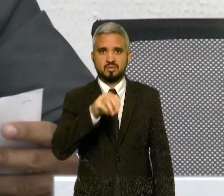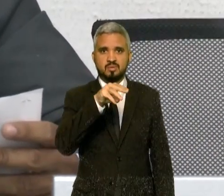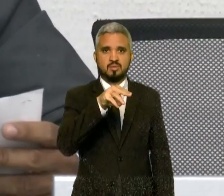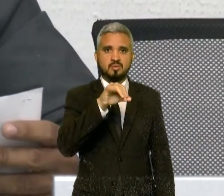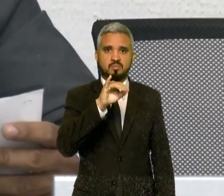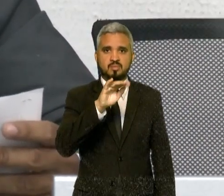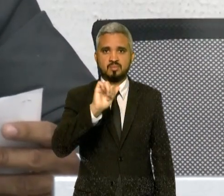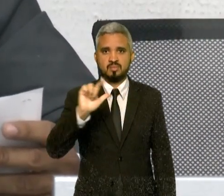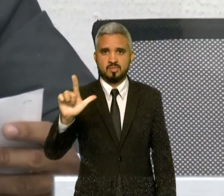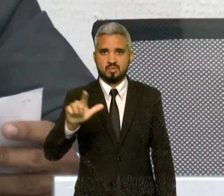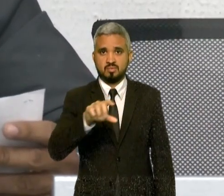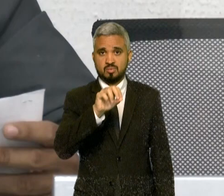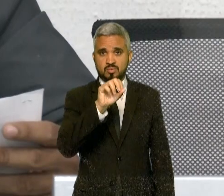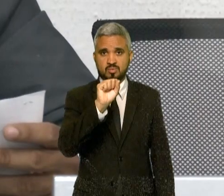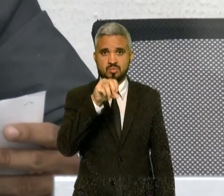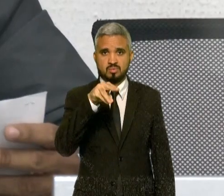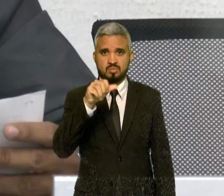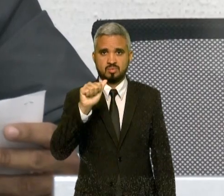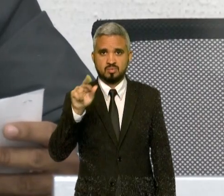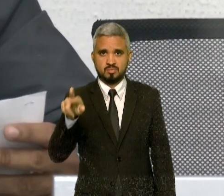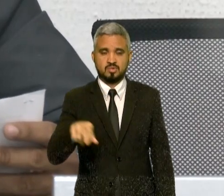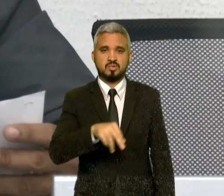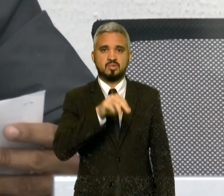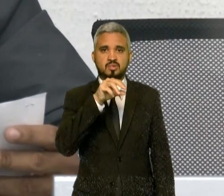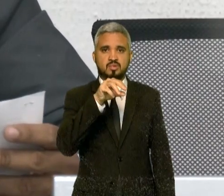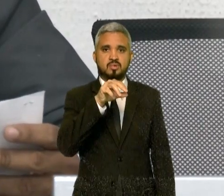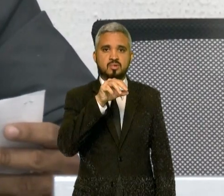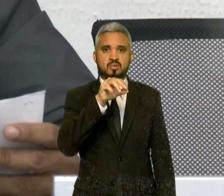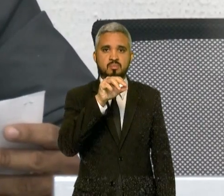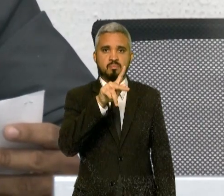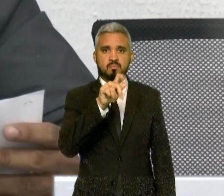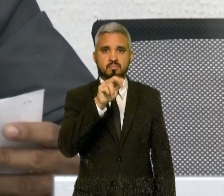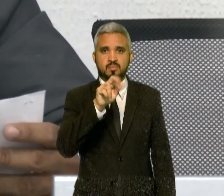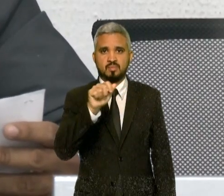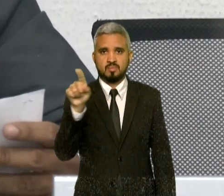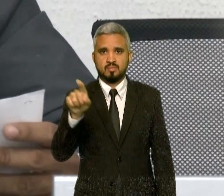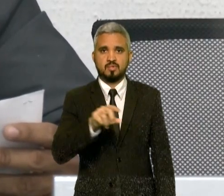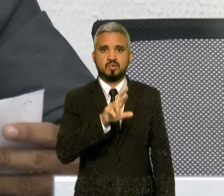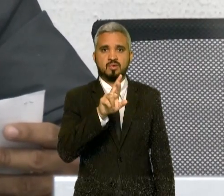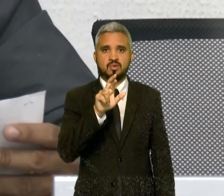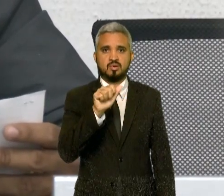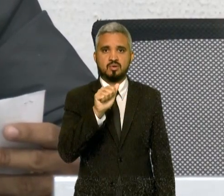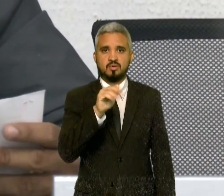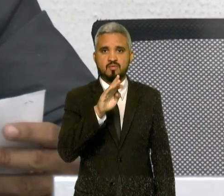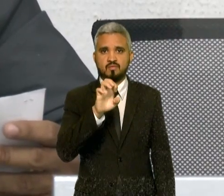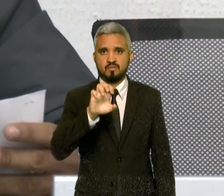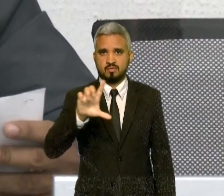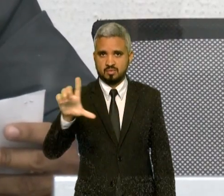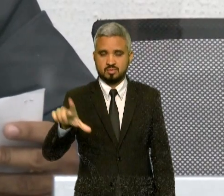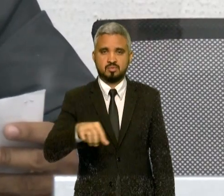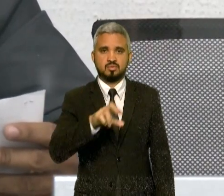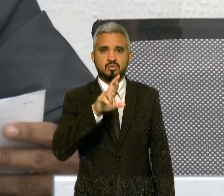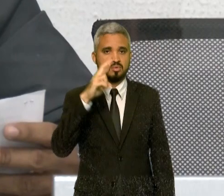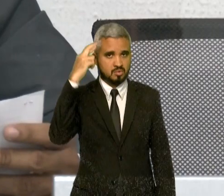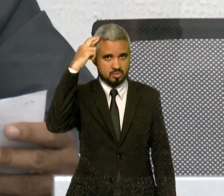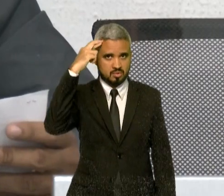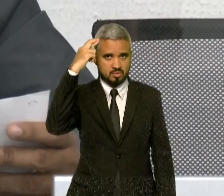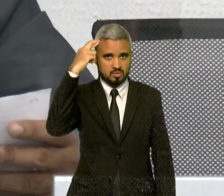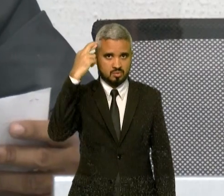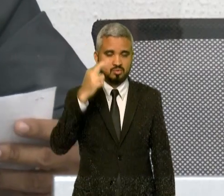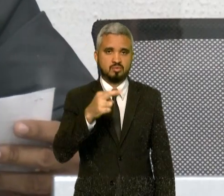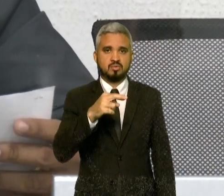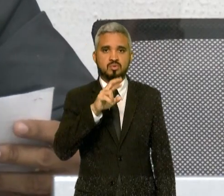Osmar Filho, Pará Figueiredo, Rafael, Ricardo Rios, Rio do Amaral, Roberto Costa, Rodrigo